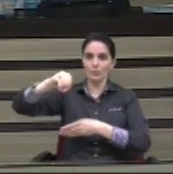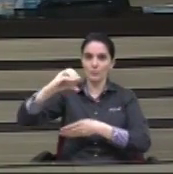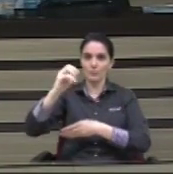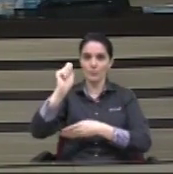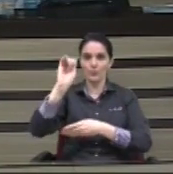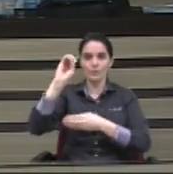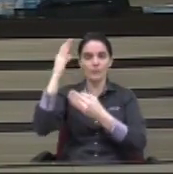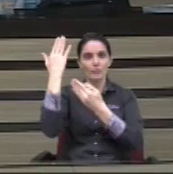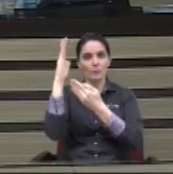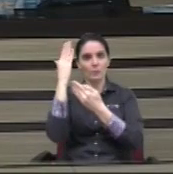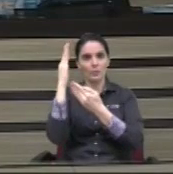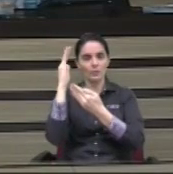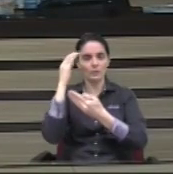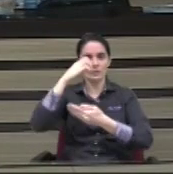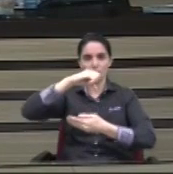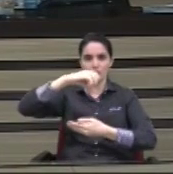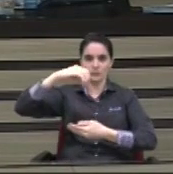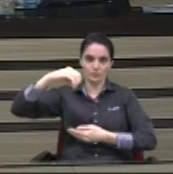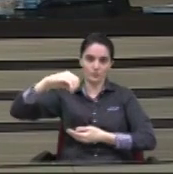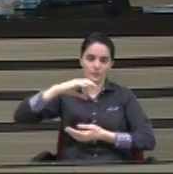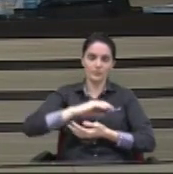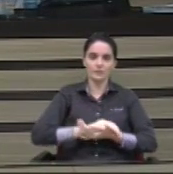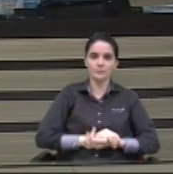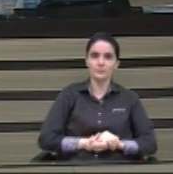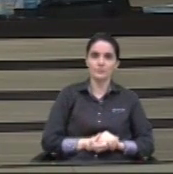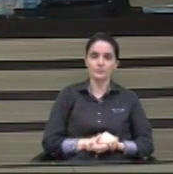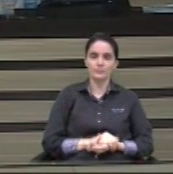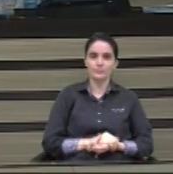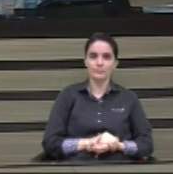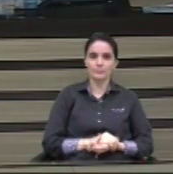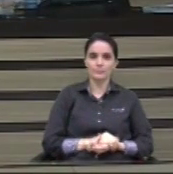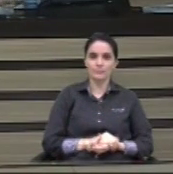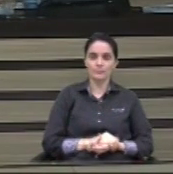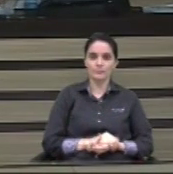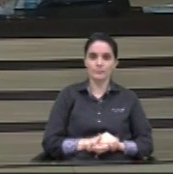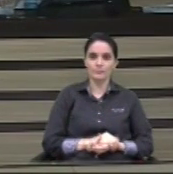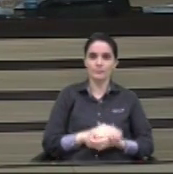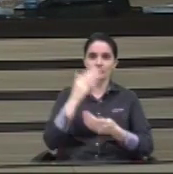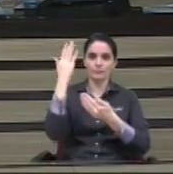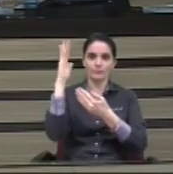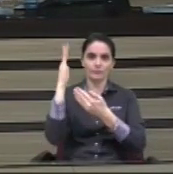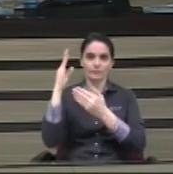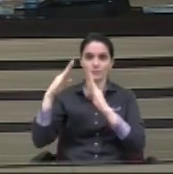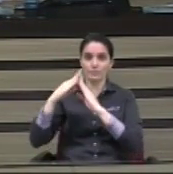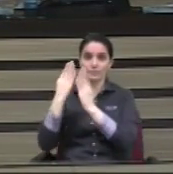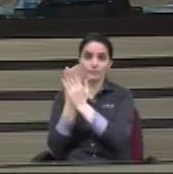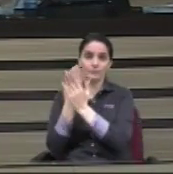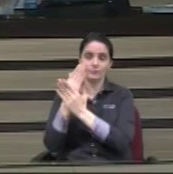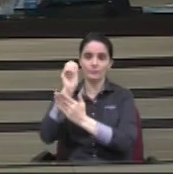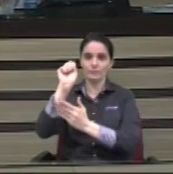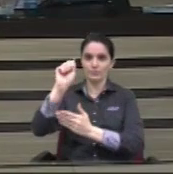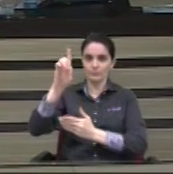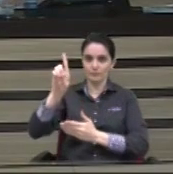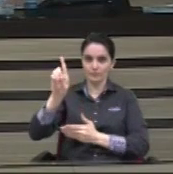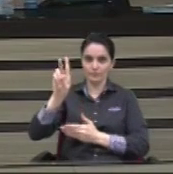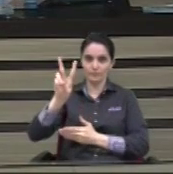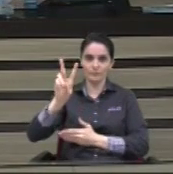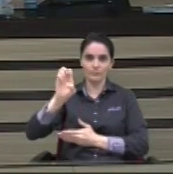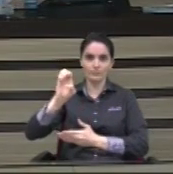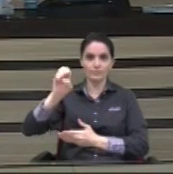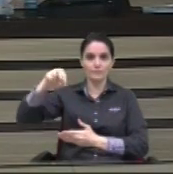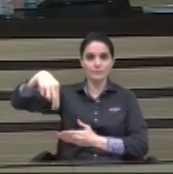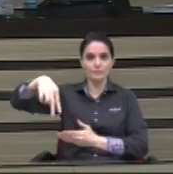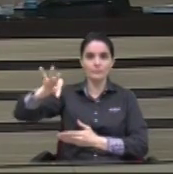de aplausos número 90. Esta moção de aplauso ao Colégio Adventista pela realização